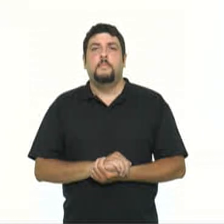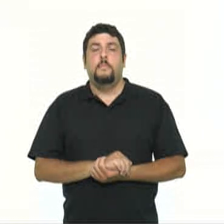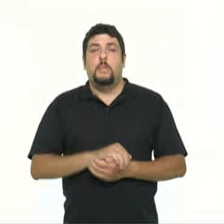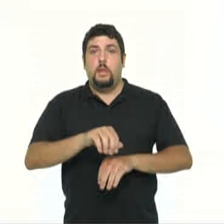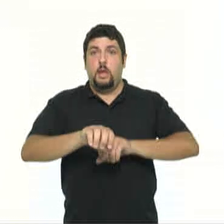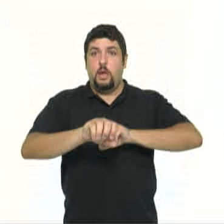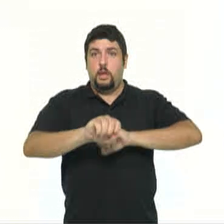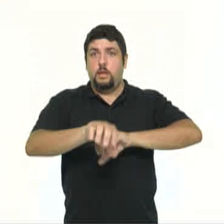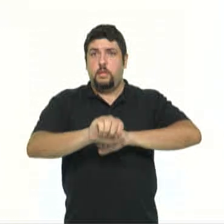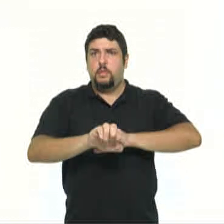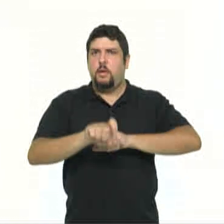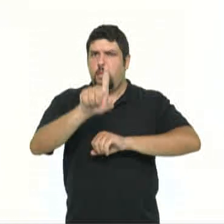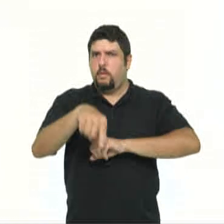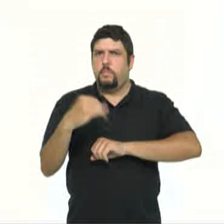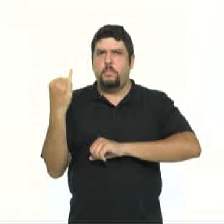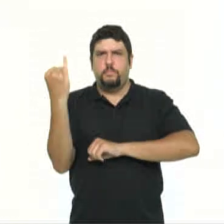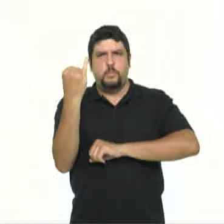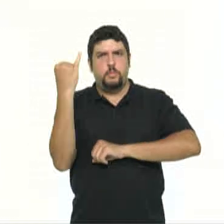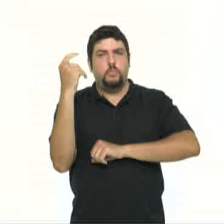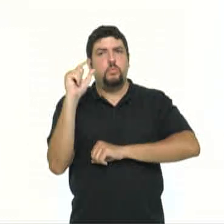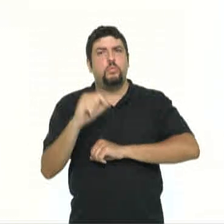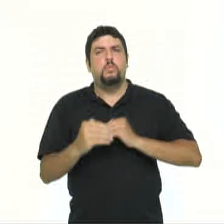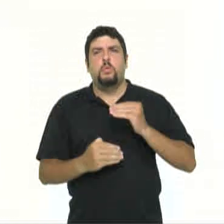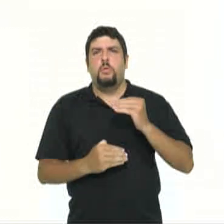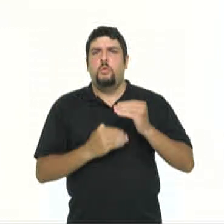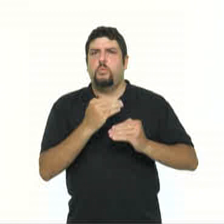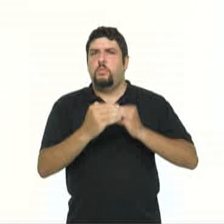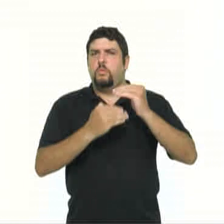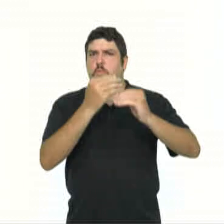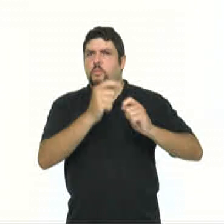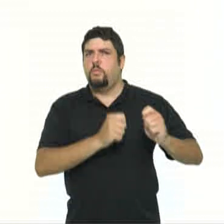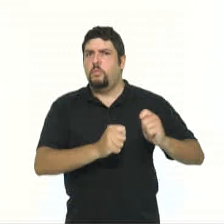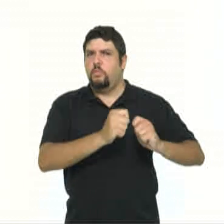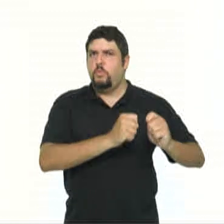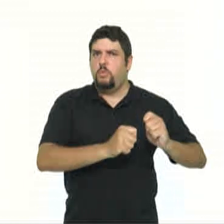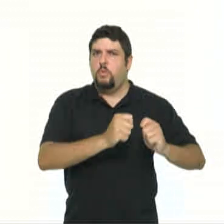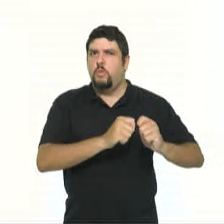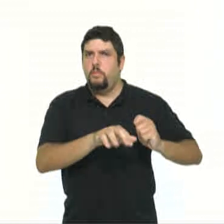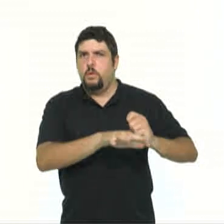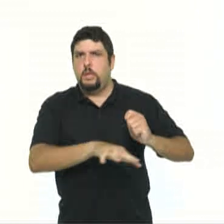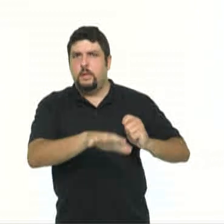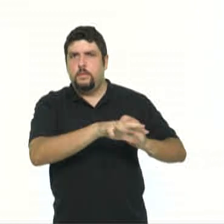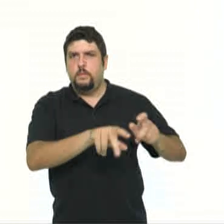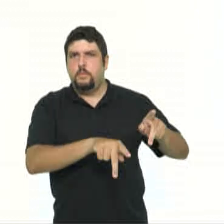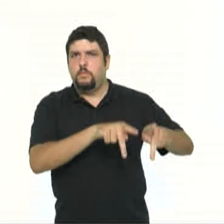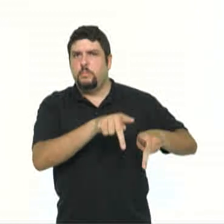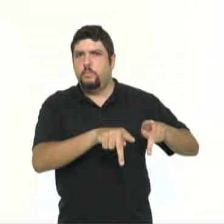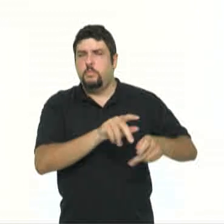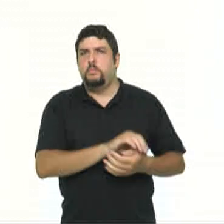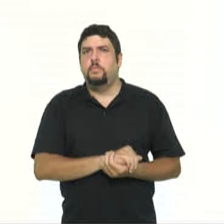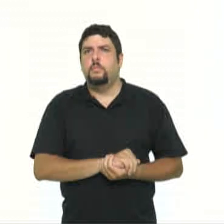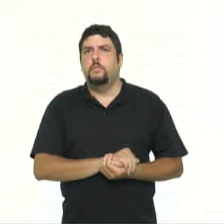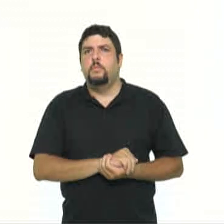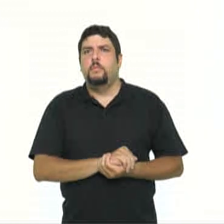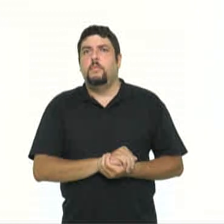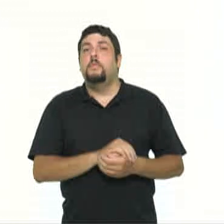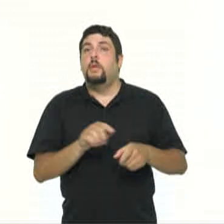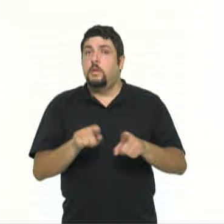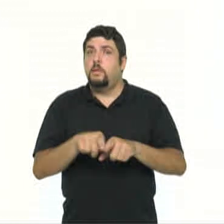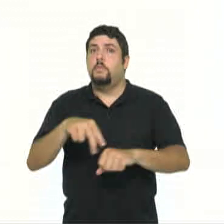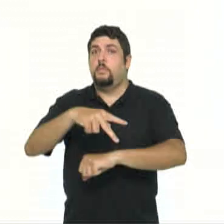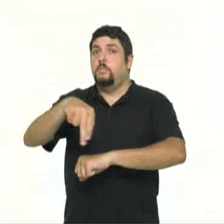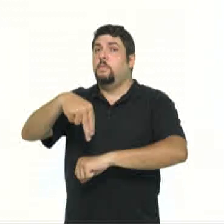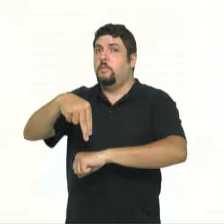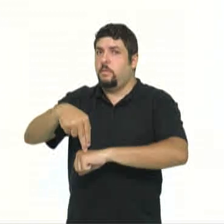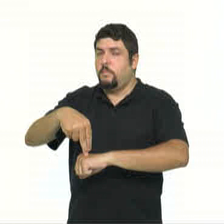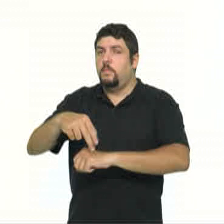é fundamental para o desenvolvimento econômico do referido público e, logo, da nação. Ela